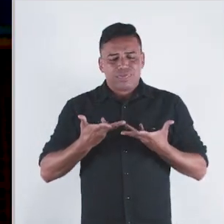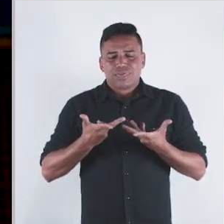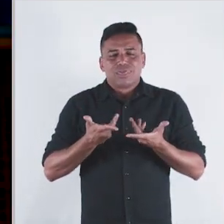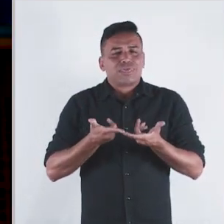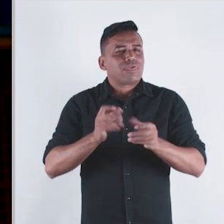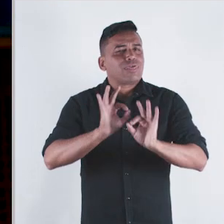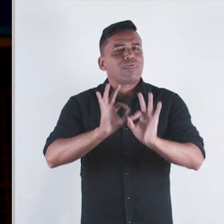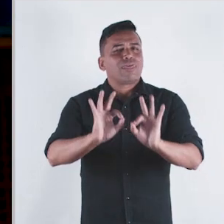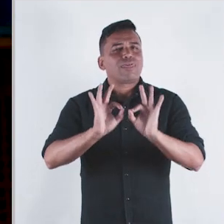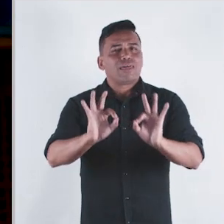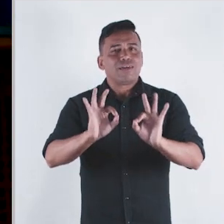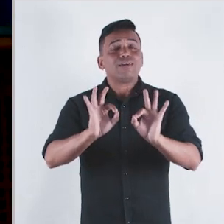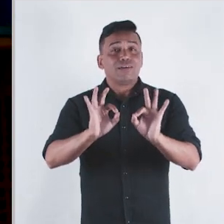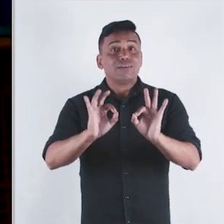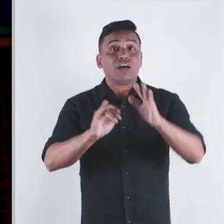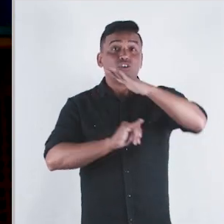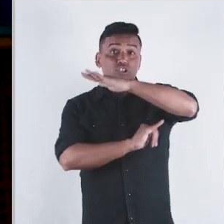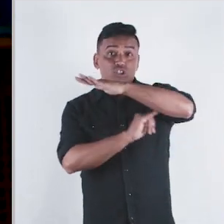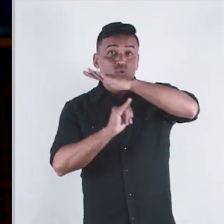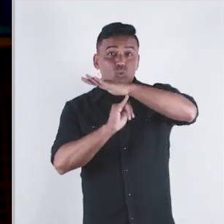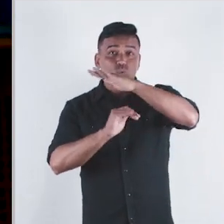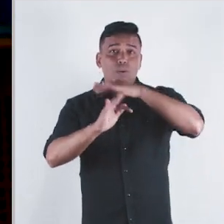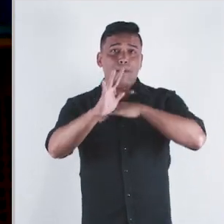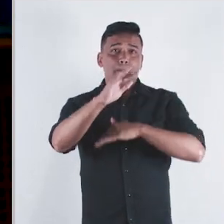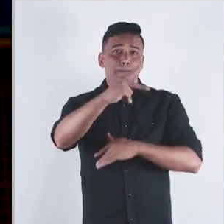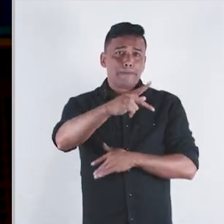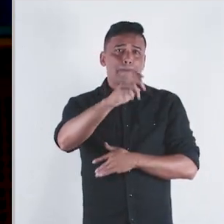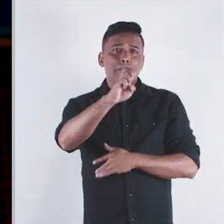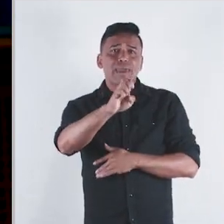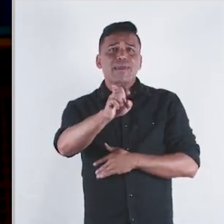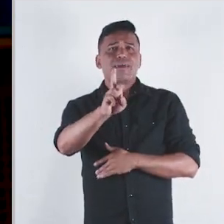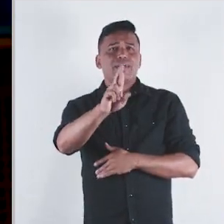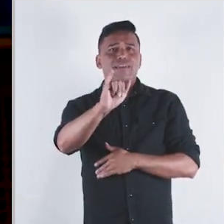aqui do Instituto Periférico, né? Que é a organização que